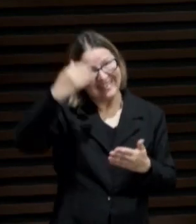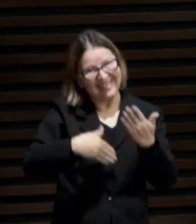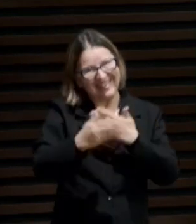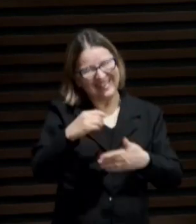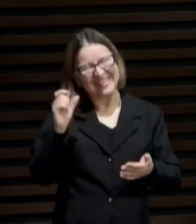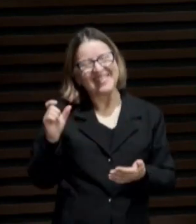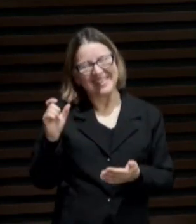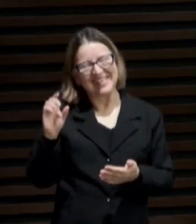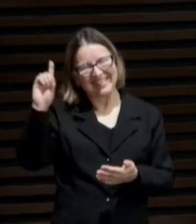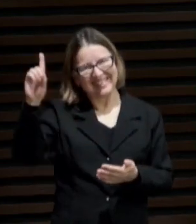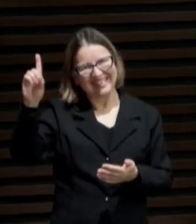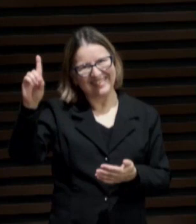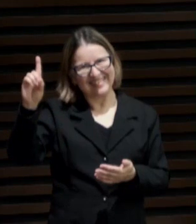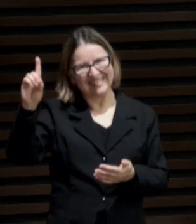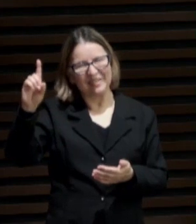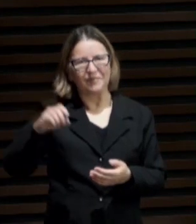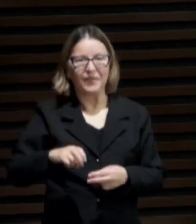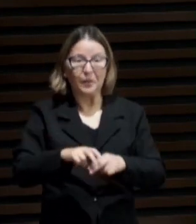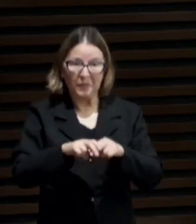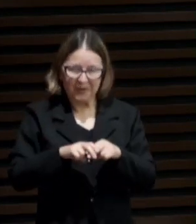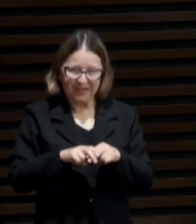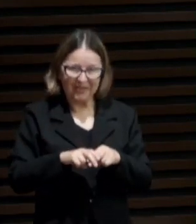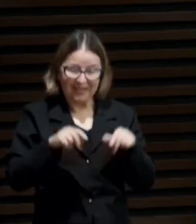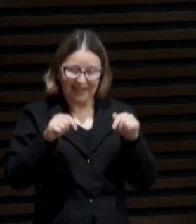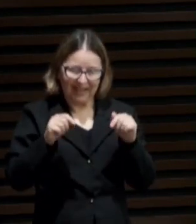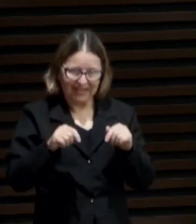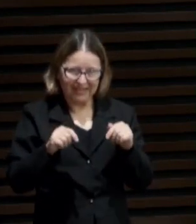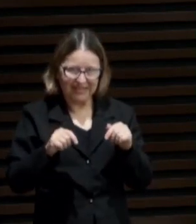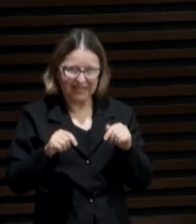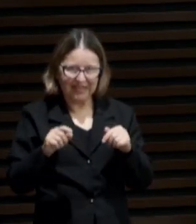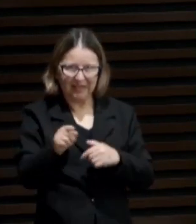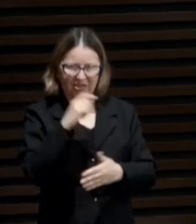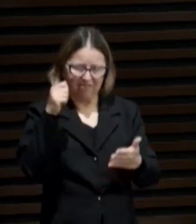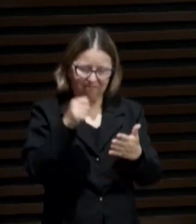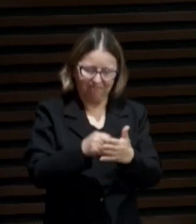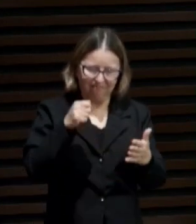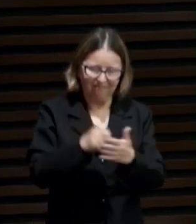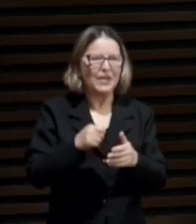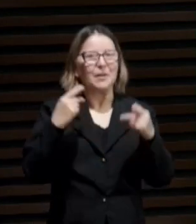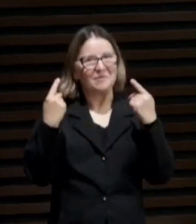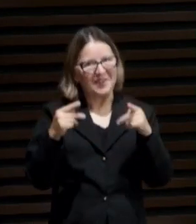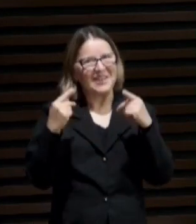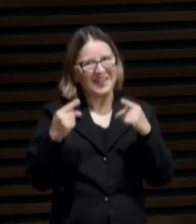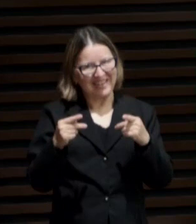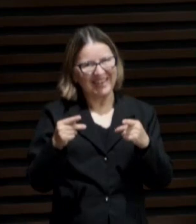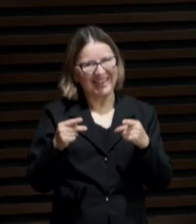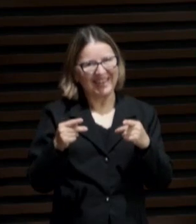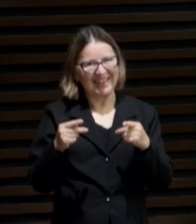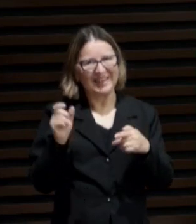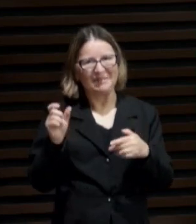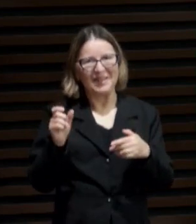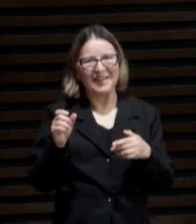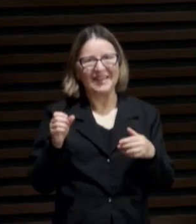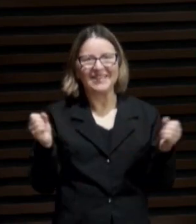palavra. Por isso que esse púlpito aqui, ele tem uma insistência na pregação da palavra do novo